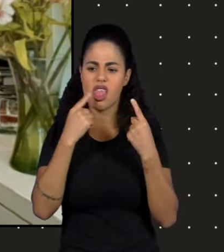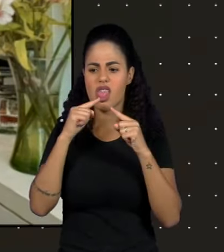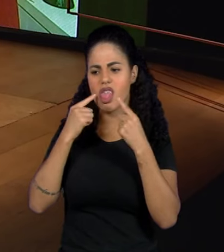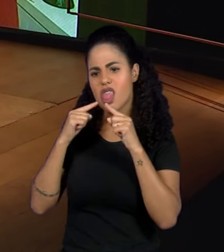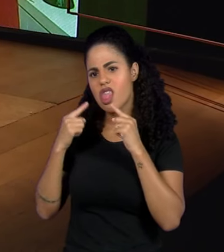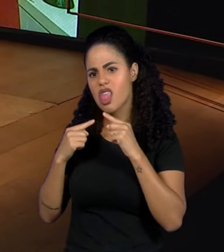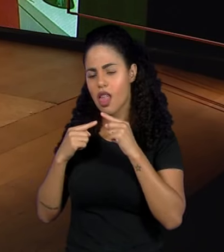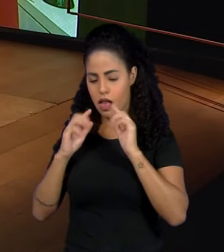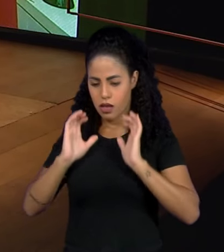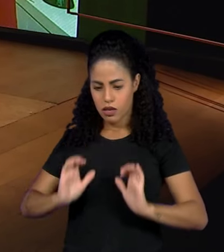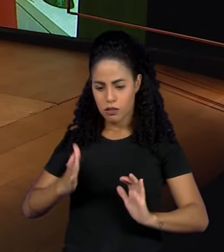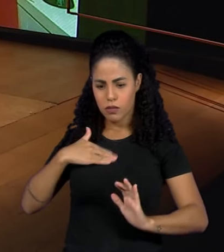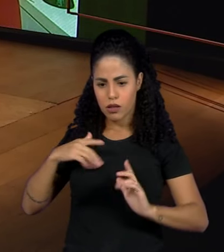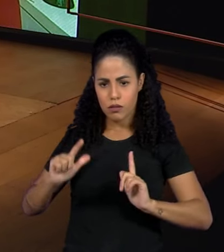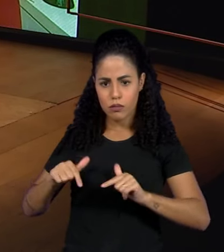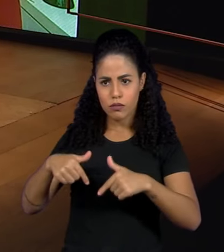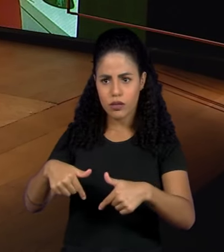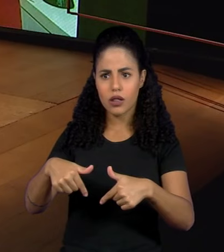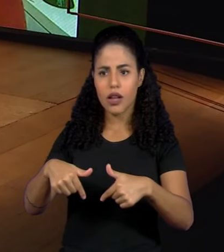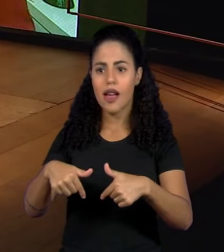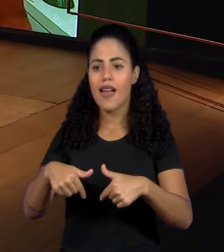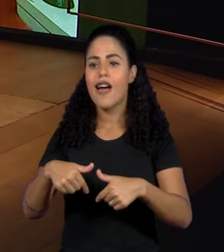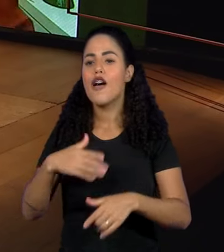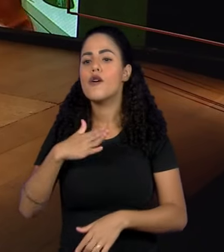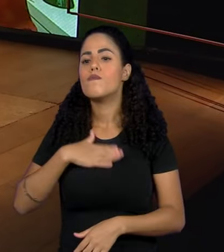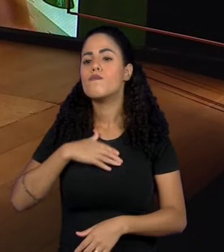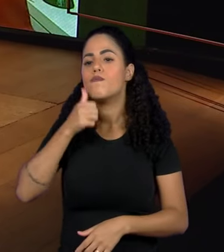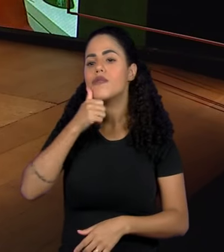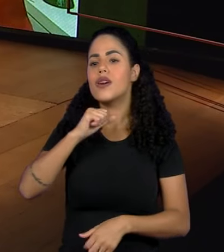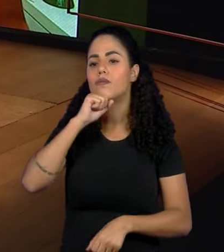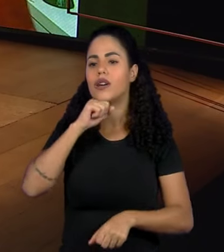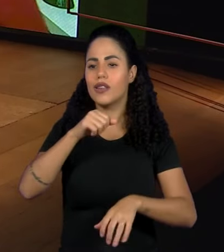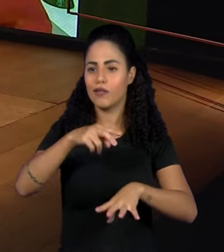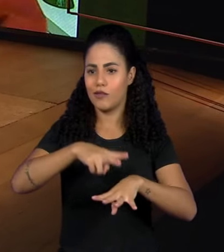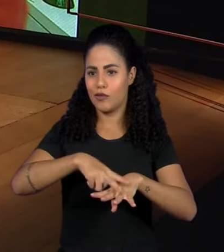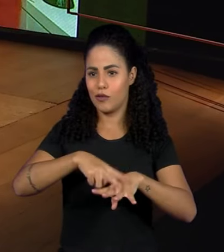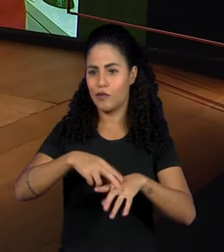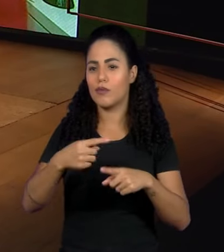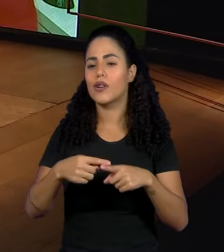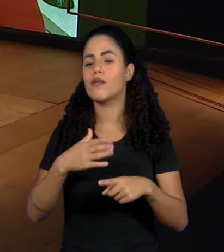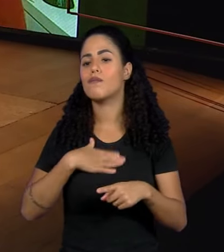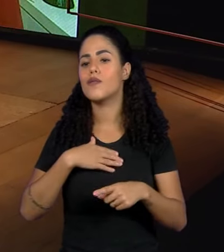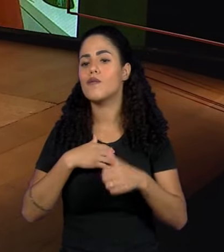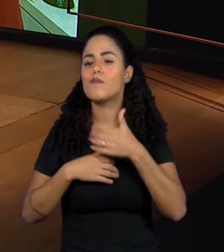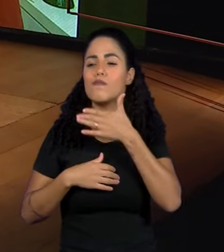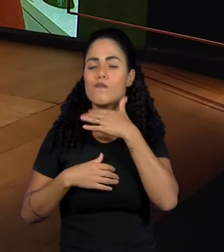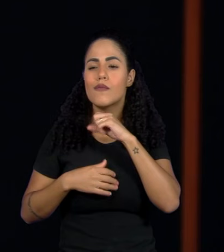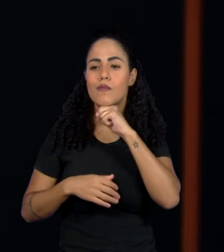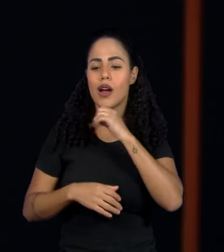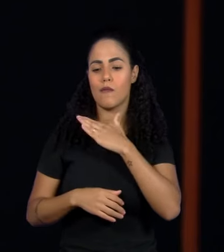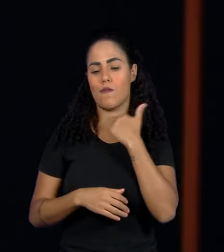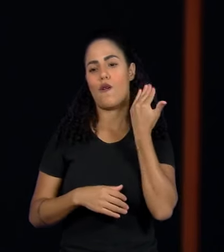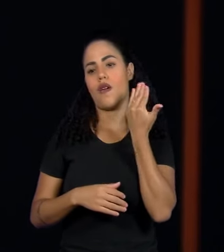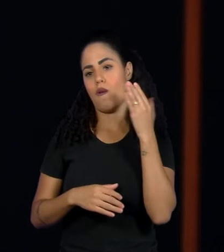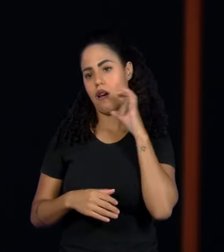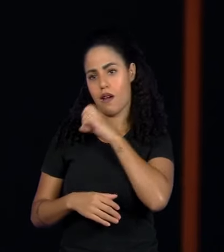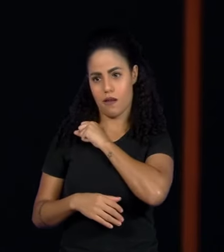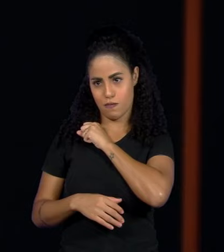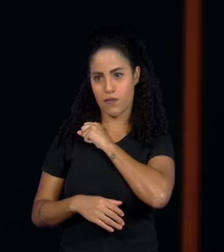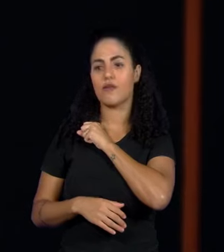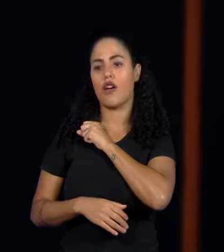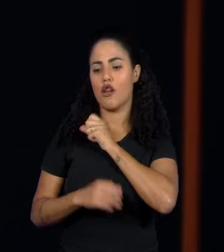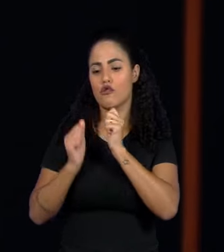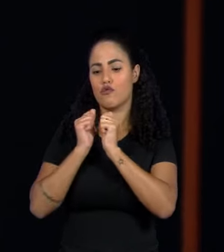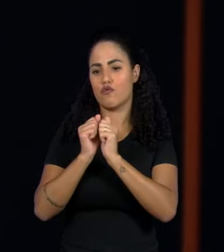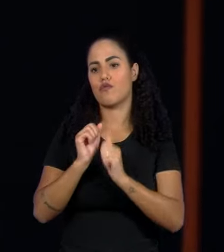comportamento. Minha mãe, viúva nova, que logo que meu pai faleceu, nos colocou, a minha meu irmão Roberto,